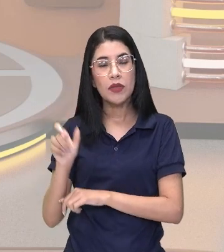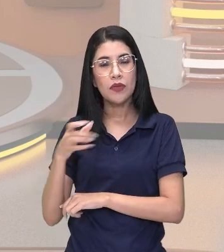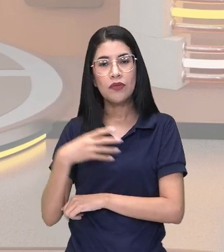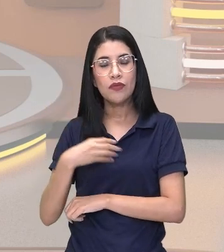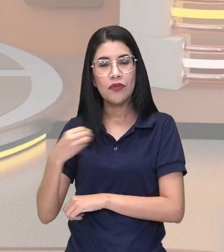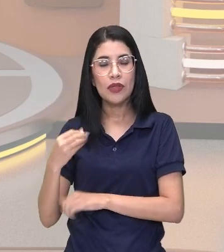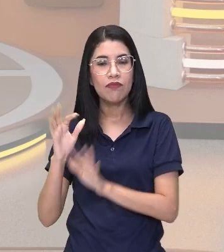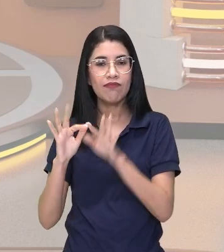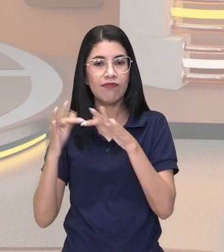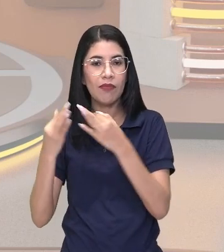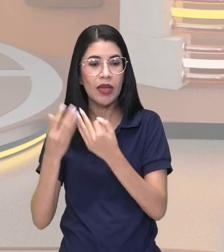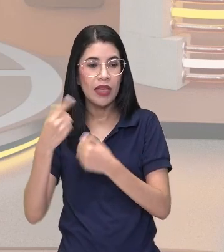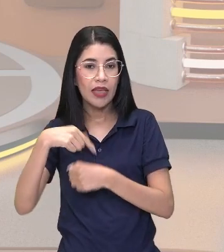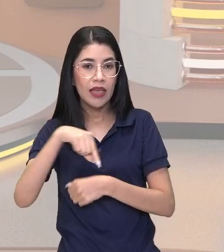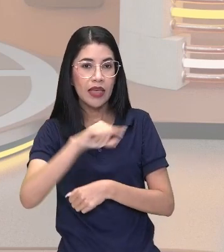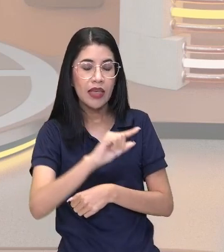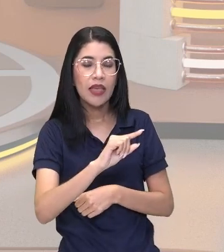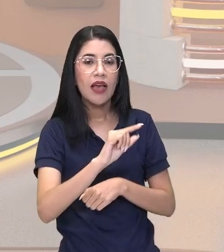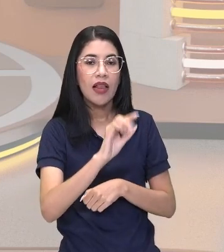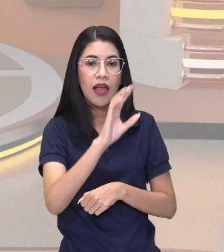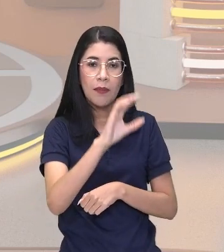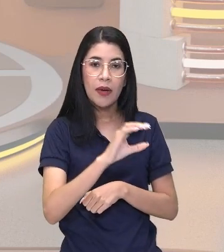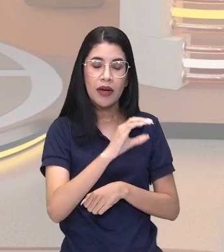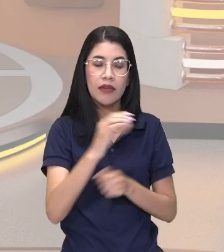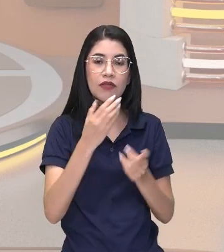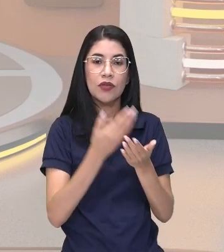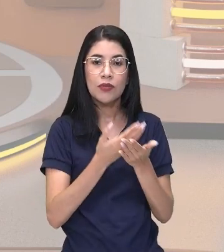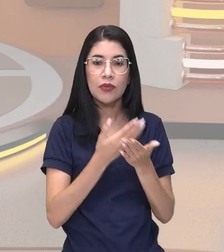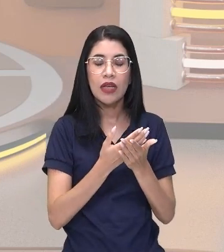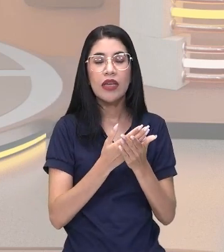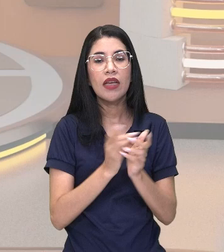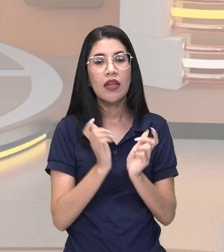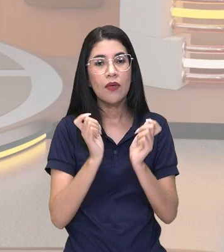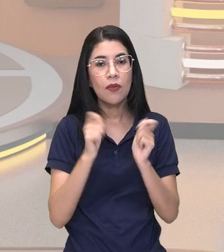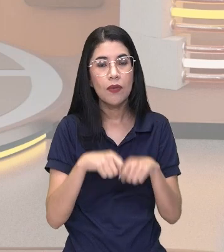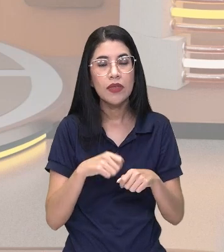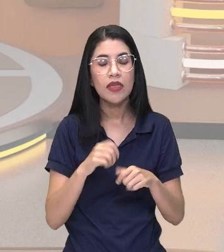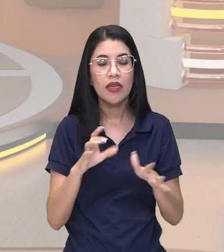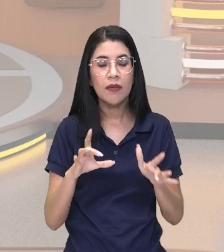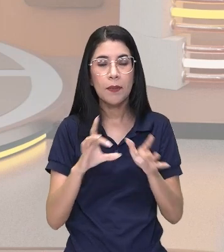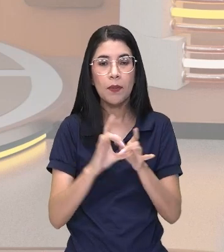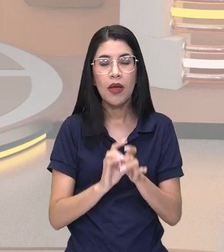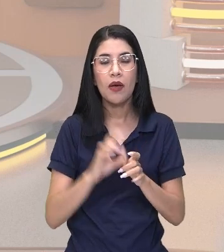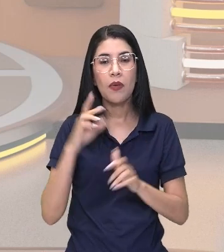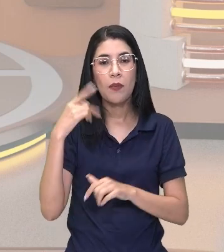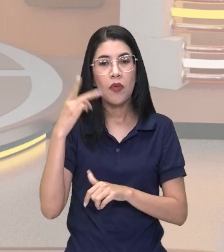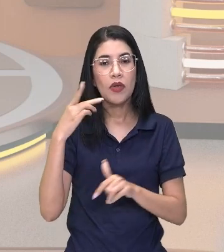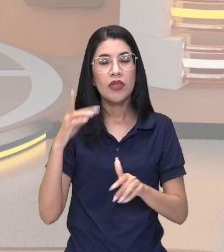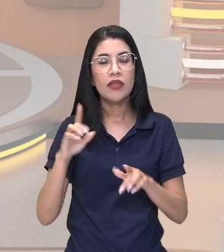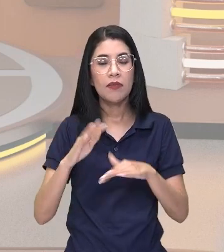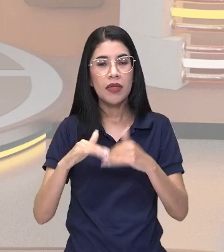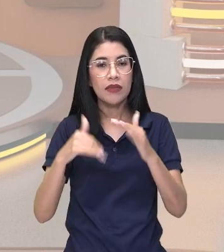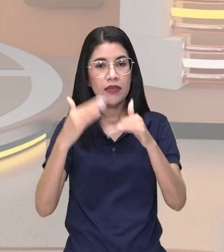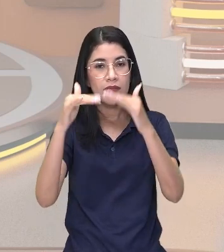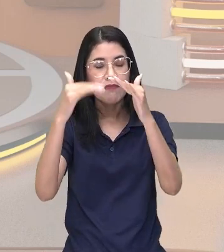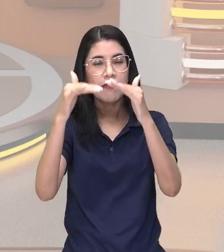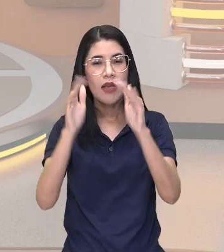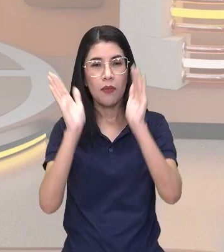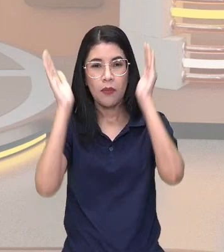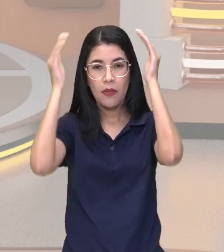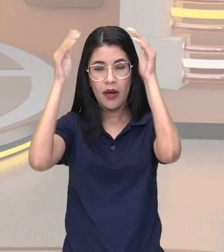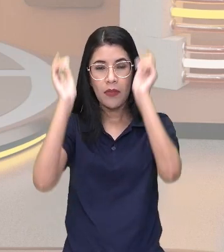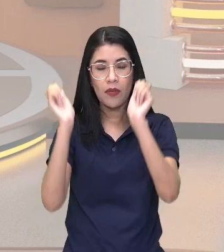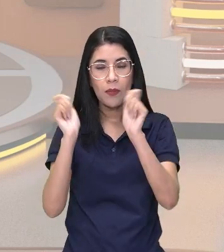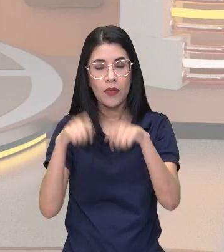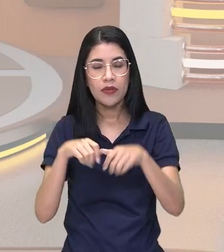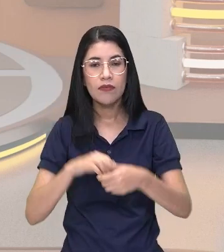clero e, através de conchaves políticos, acabava ascendendo, então, à posição de Papa. Sem invocação, vocês devem imaginar